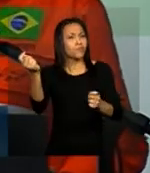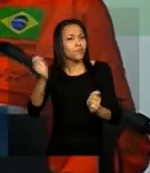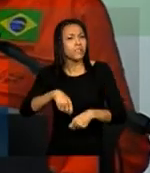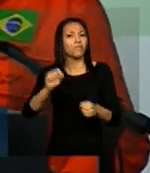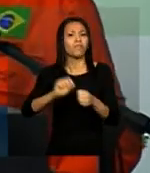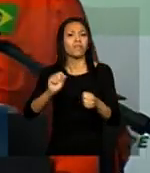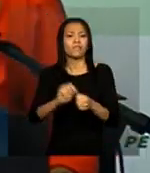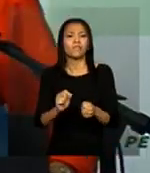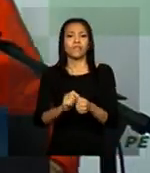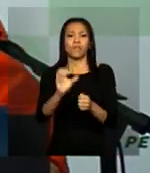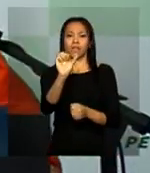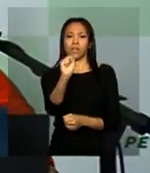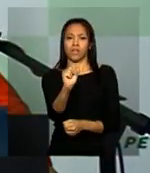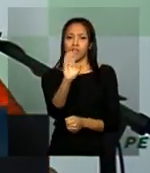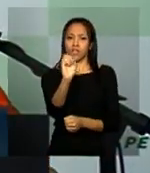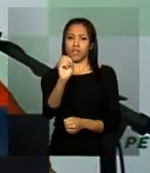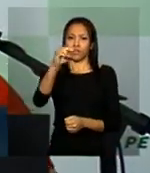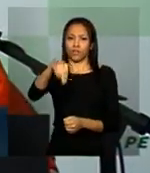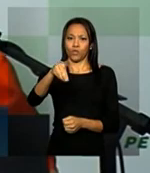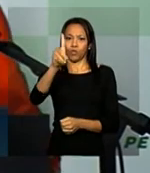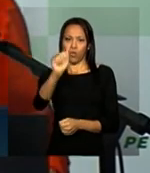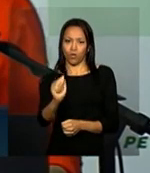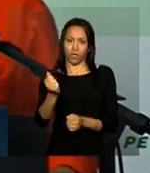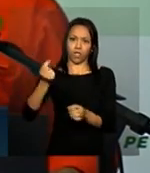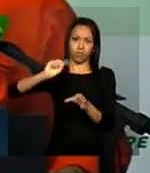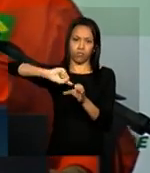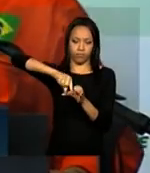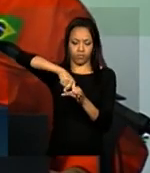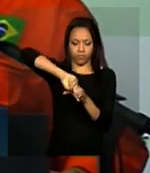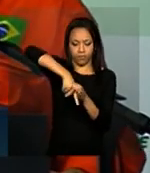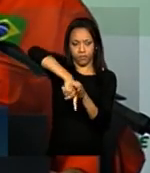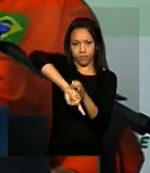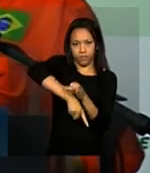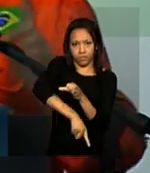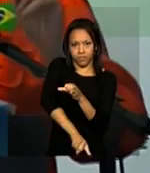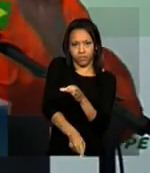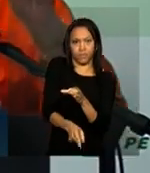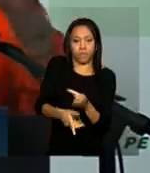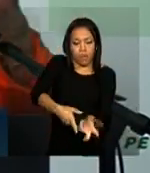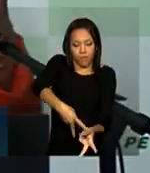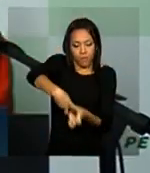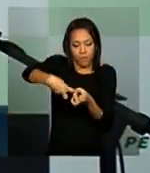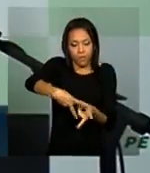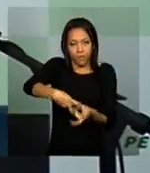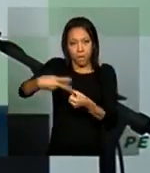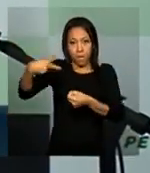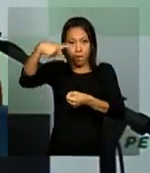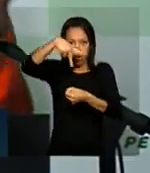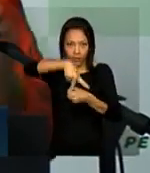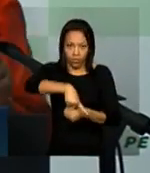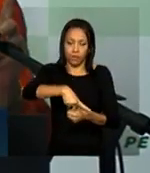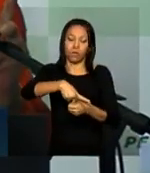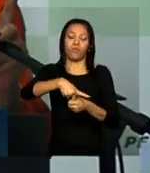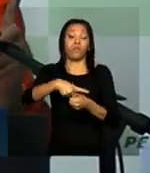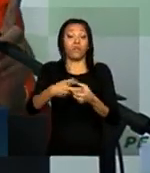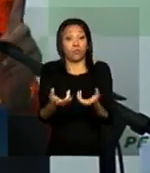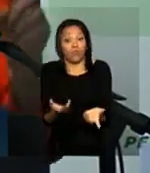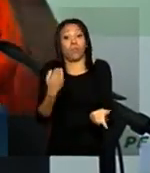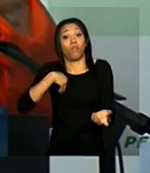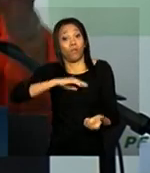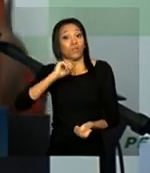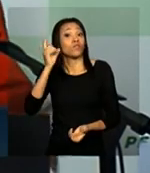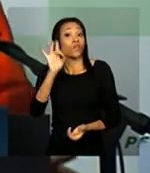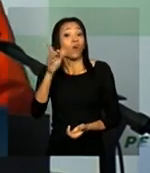sondas. E isso é uma conquista que a gente só consegue